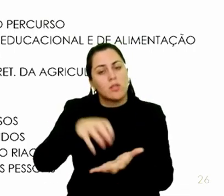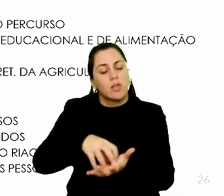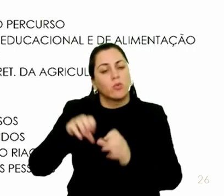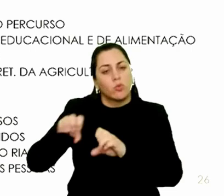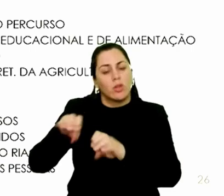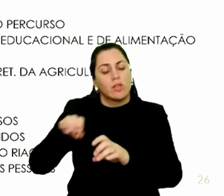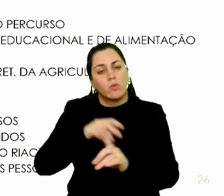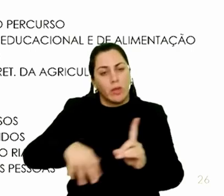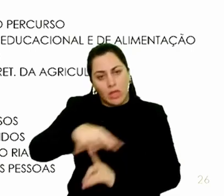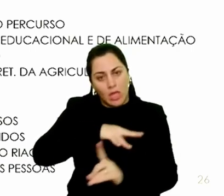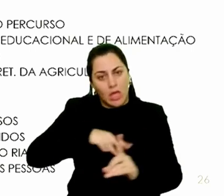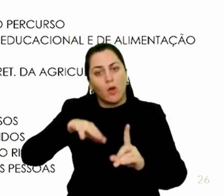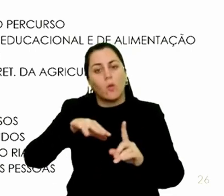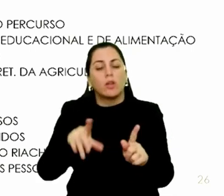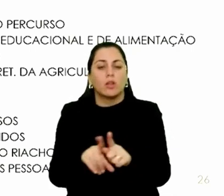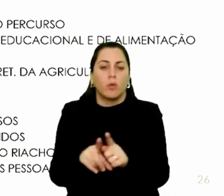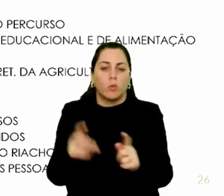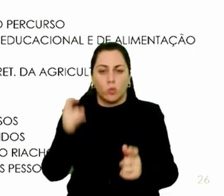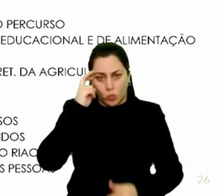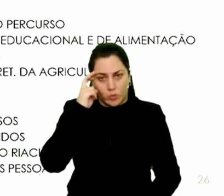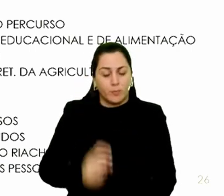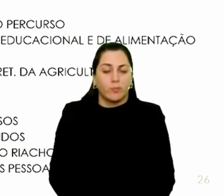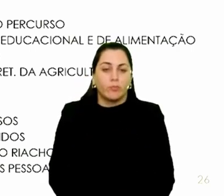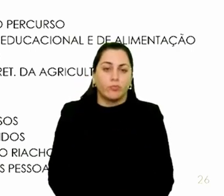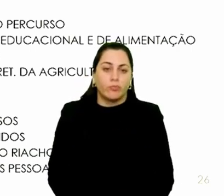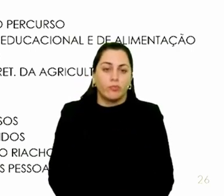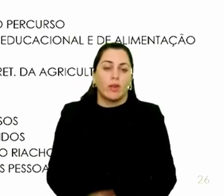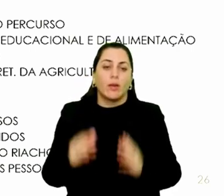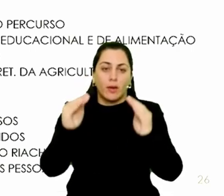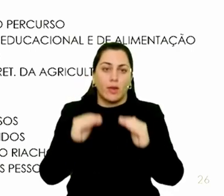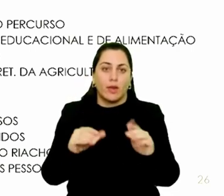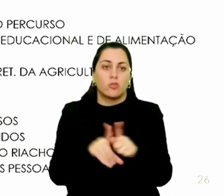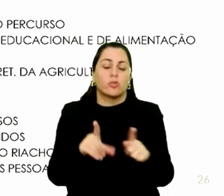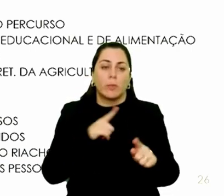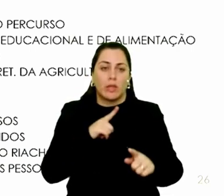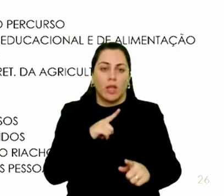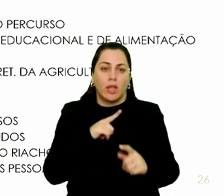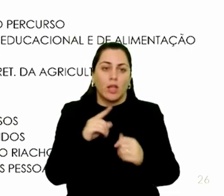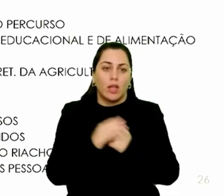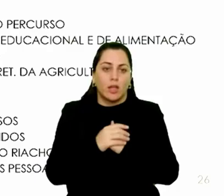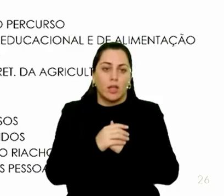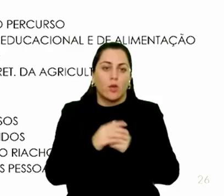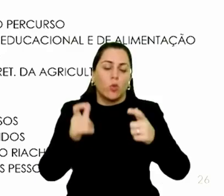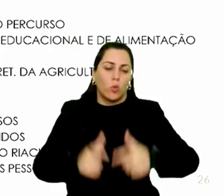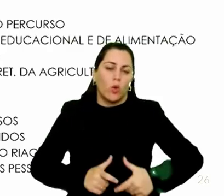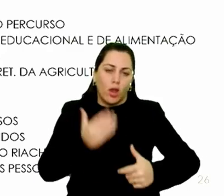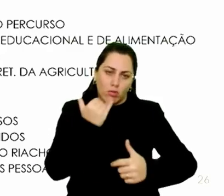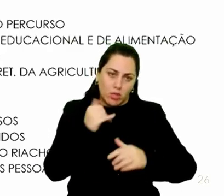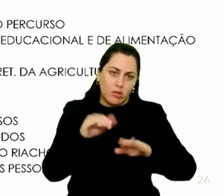Educação Ambiental e de Cultura. Logo abaixo tem ali a praça de